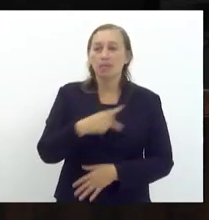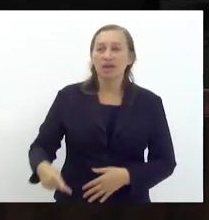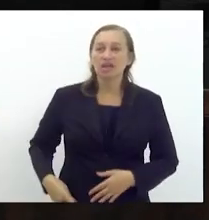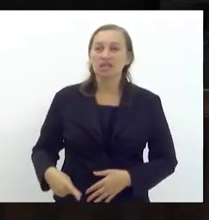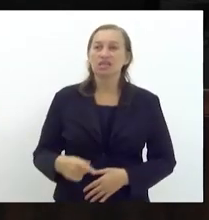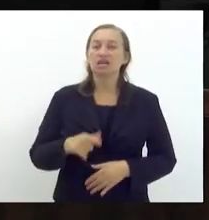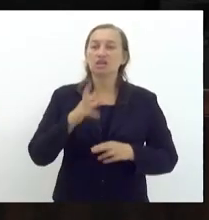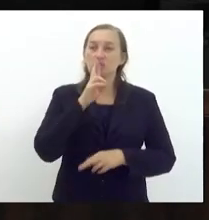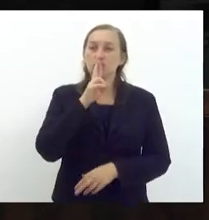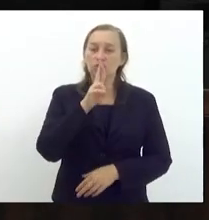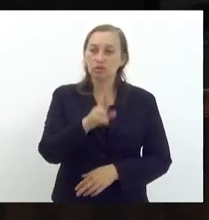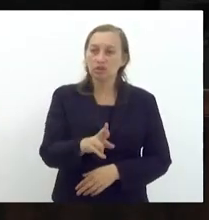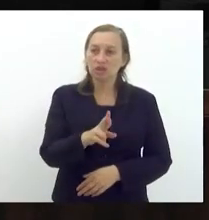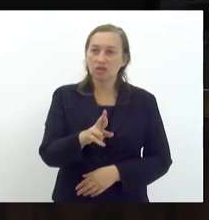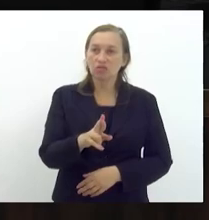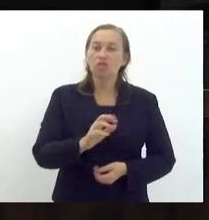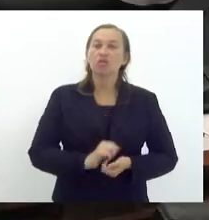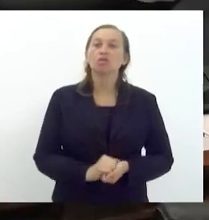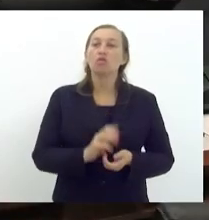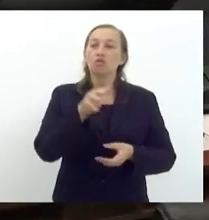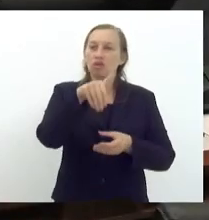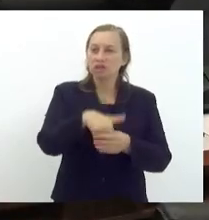proclamo resultado votaram